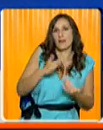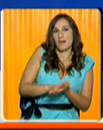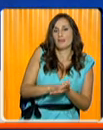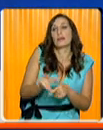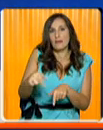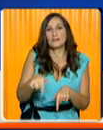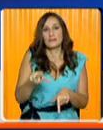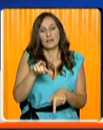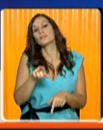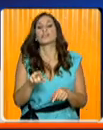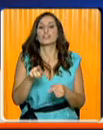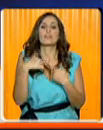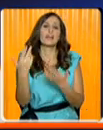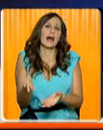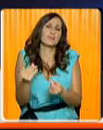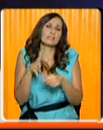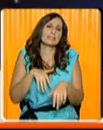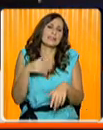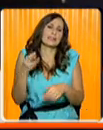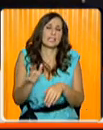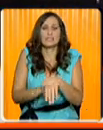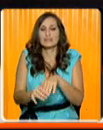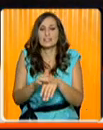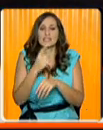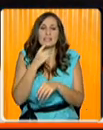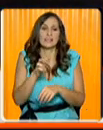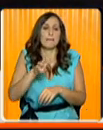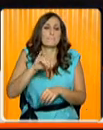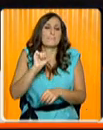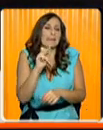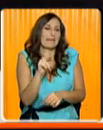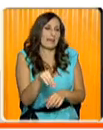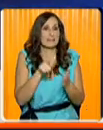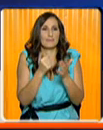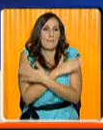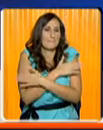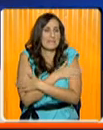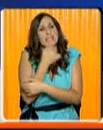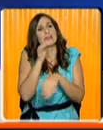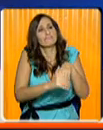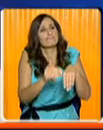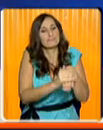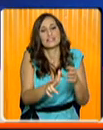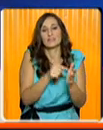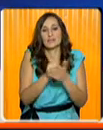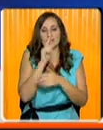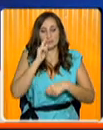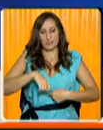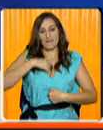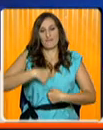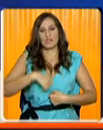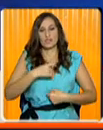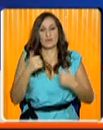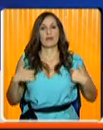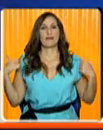E era muita querida, muita generosa, muita maternal e tratava-nos por miga. Elas, por exemplo, se nós tínhamos um fecho ou qualquer